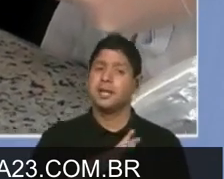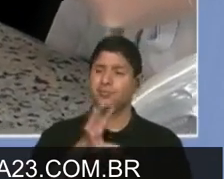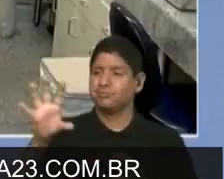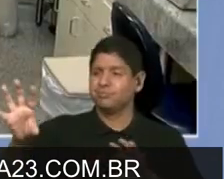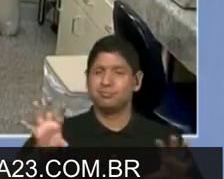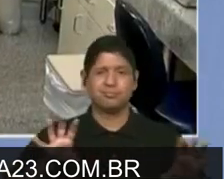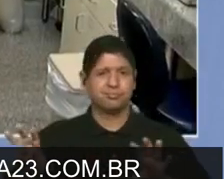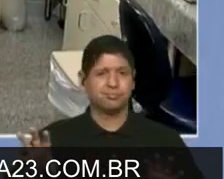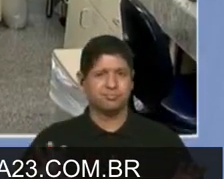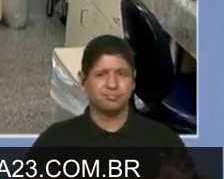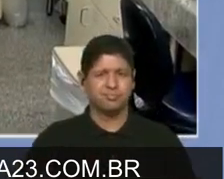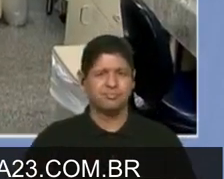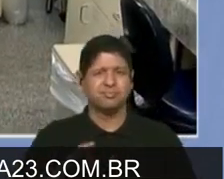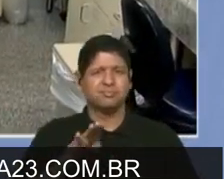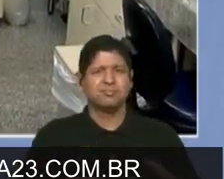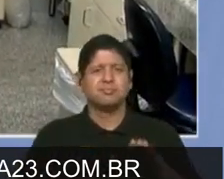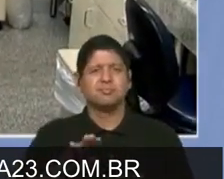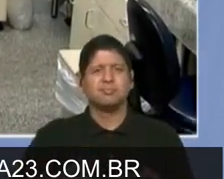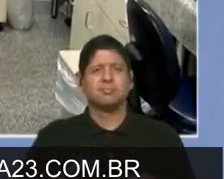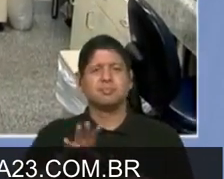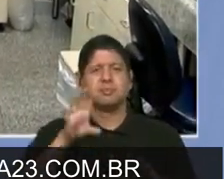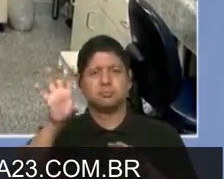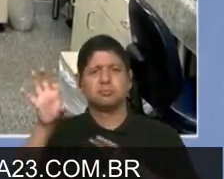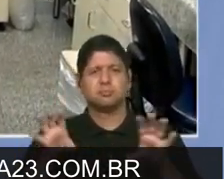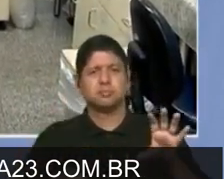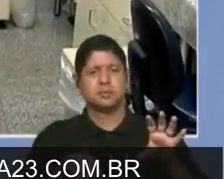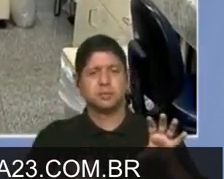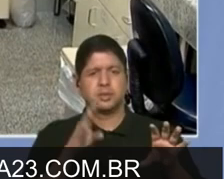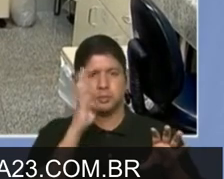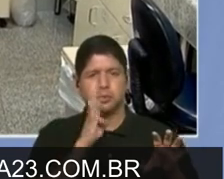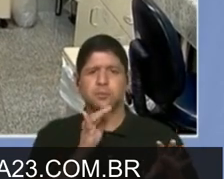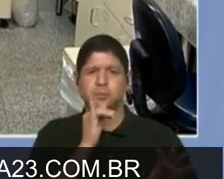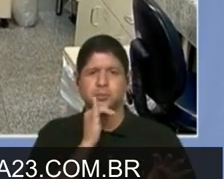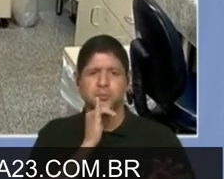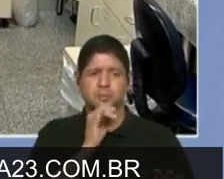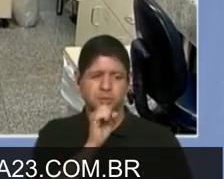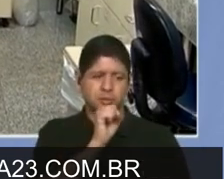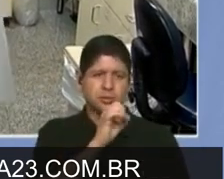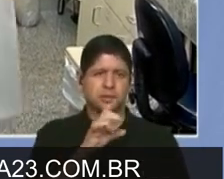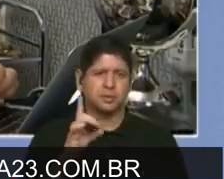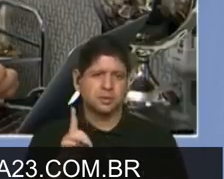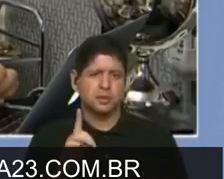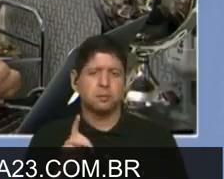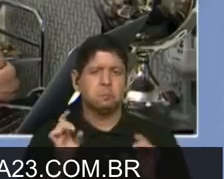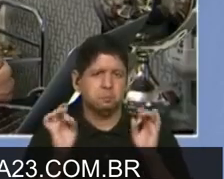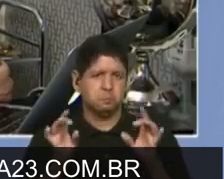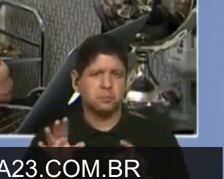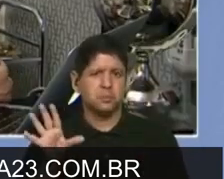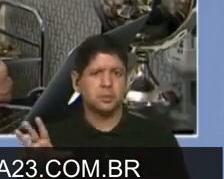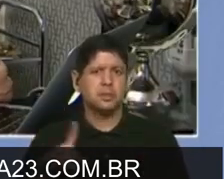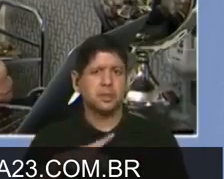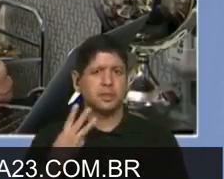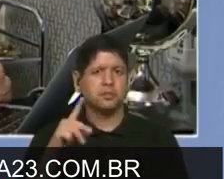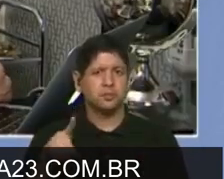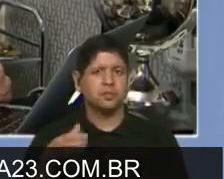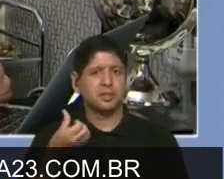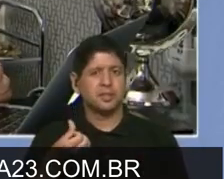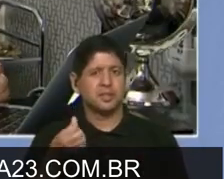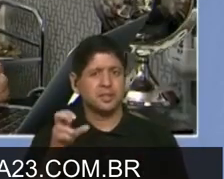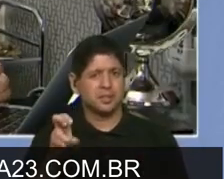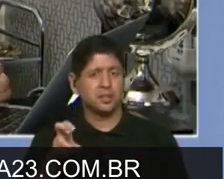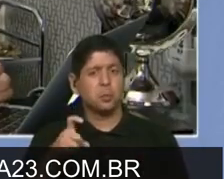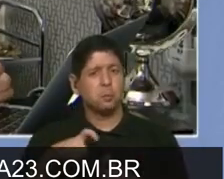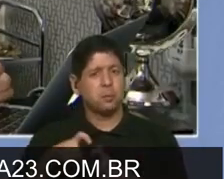distribuição desigual entre as regiões brasileiras. Por exemplo, a região sudeste, que se destaca, tem